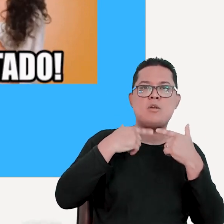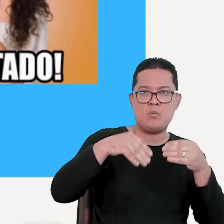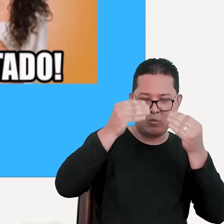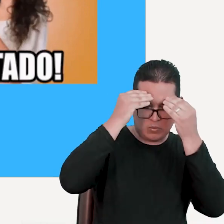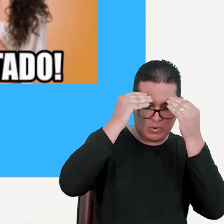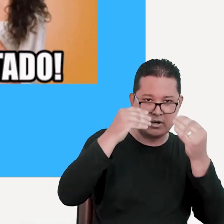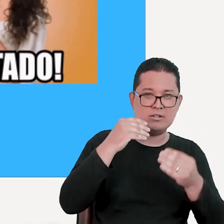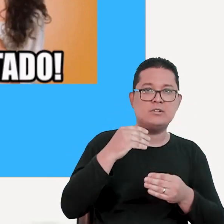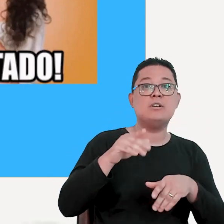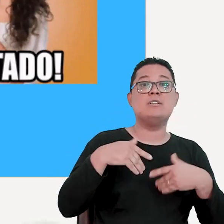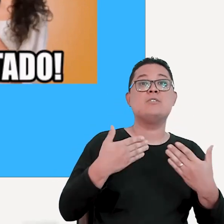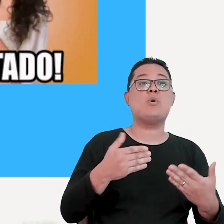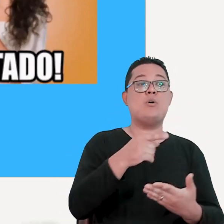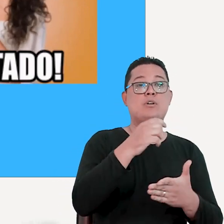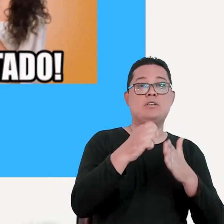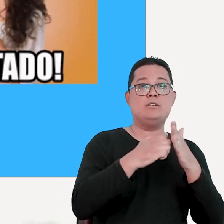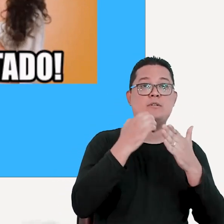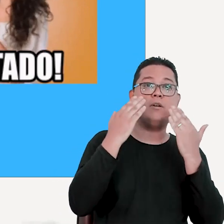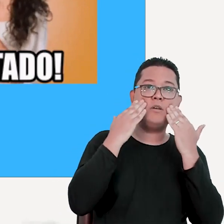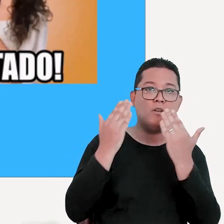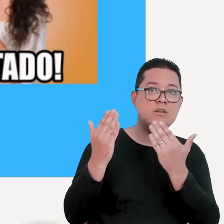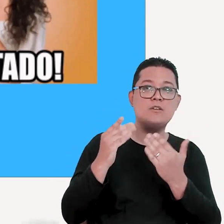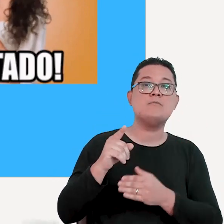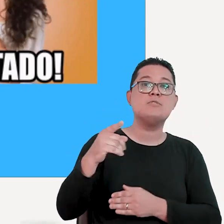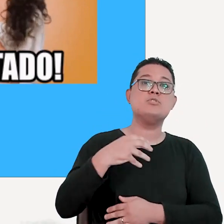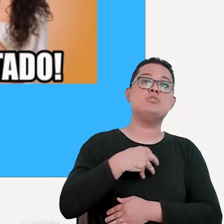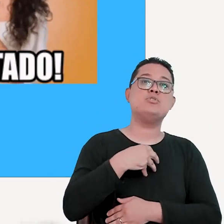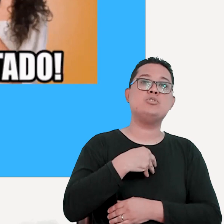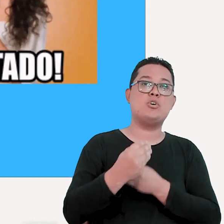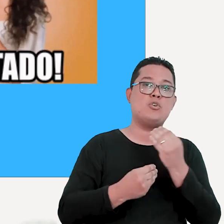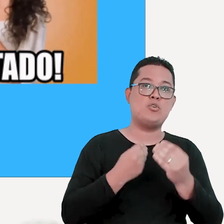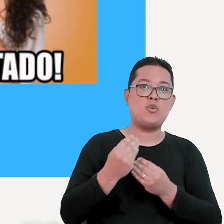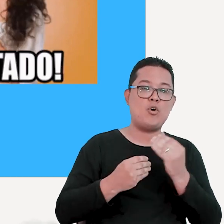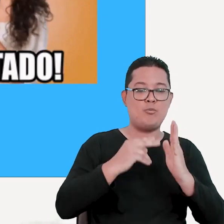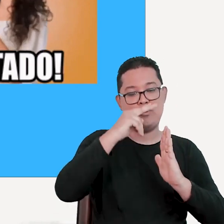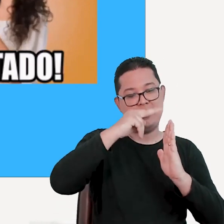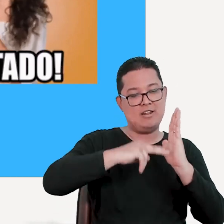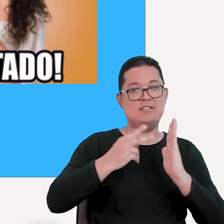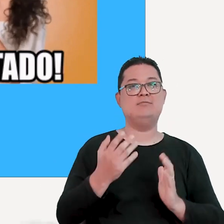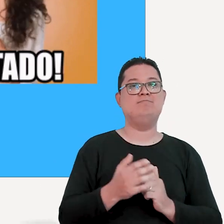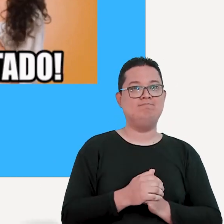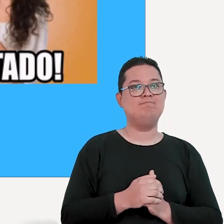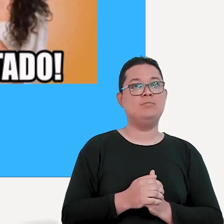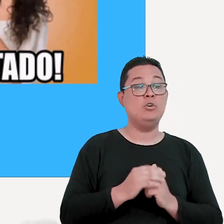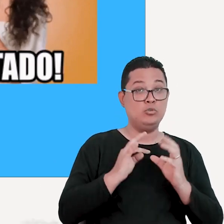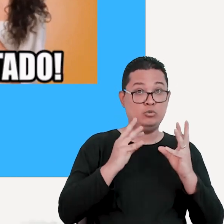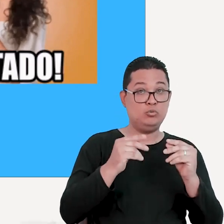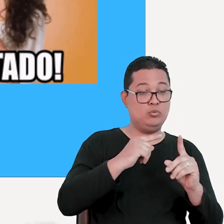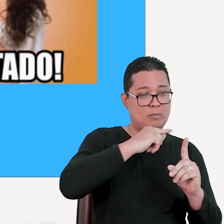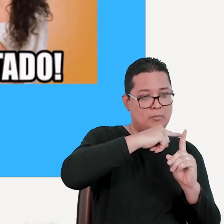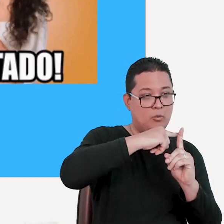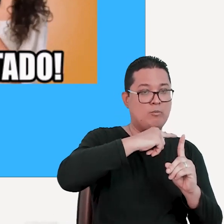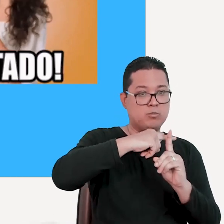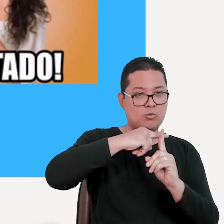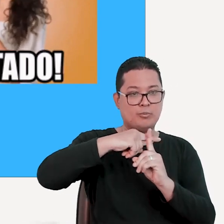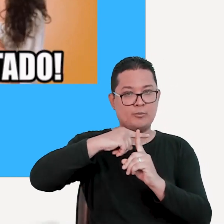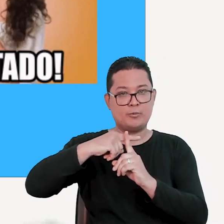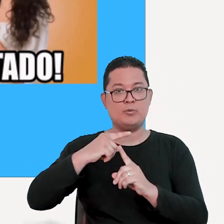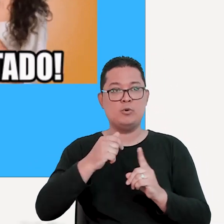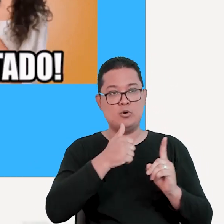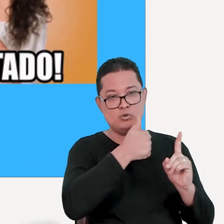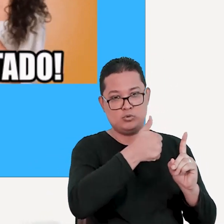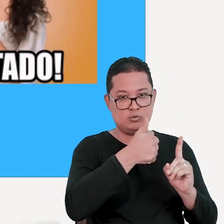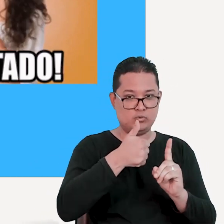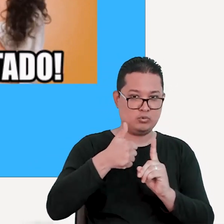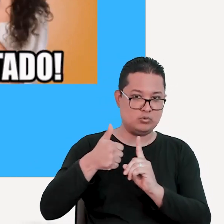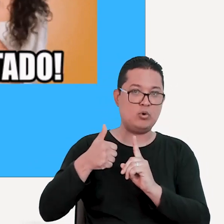pessoa usuária ela vai ter ao ler o seu texto. Se tudo for positivo, se todas essas perguntas forem positivas, se todas as